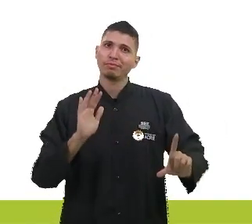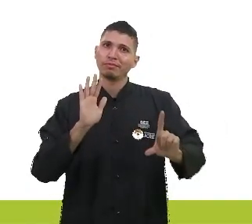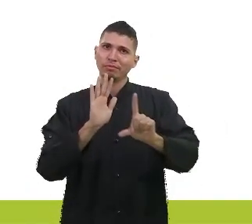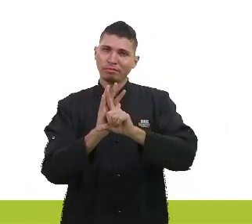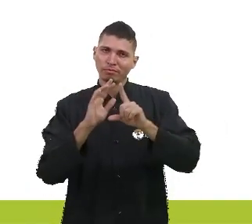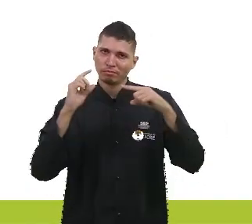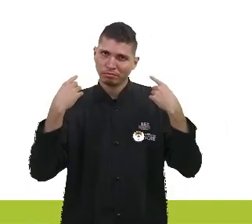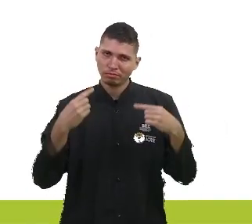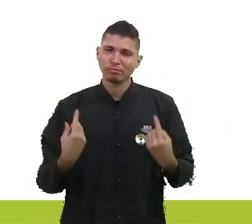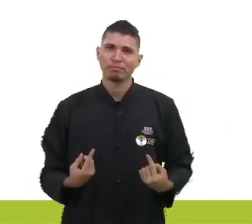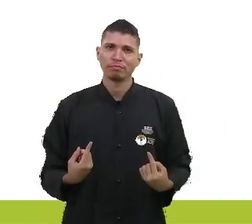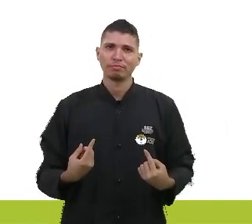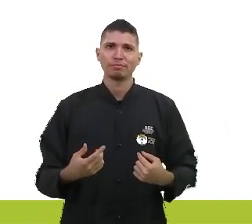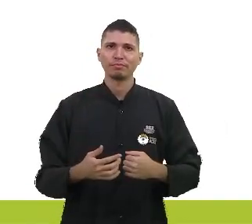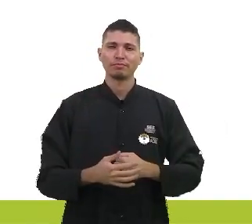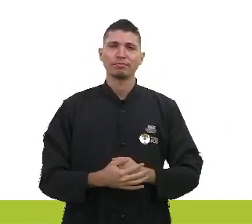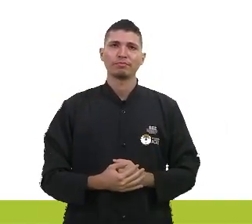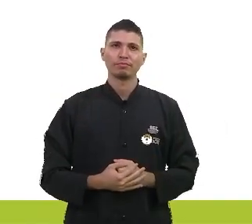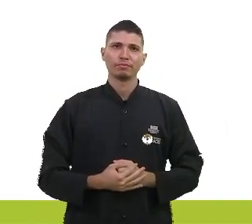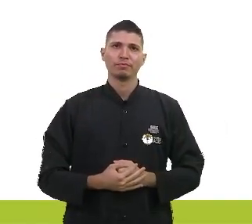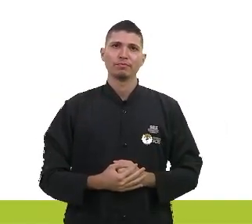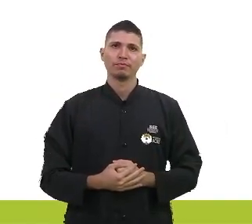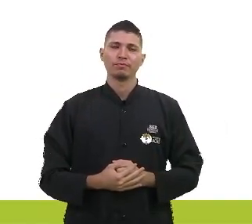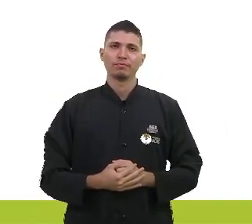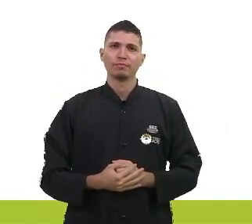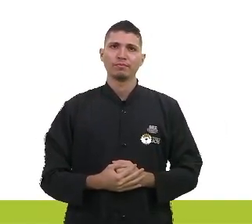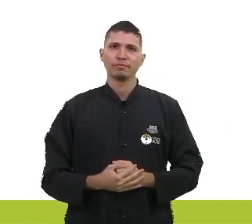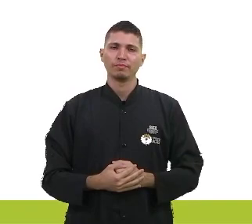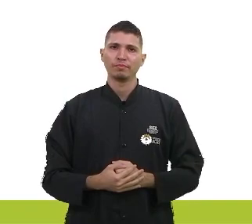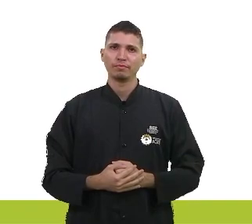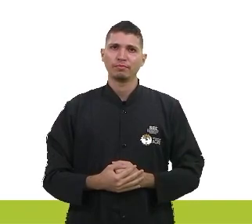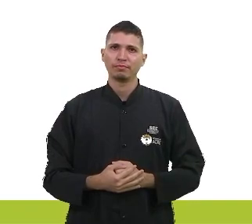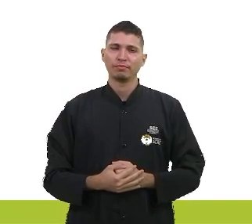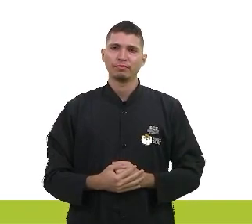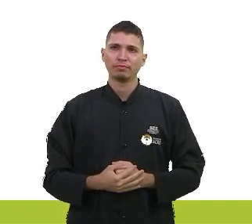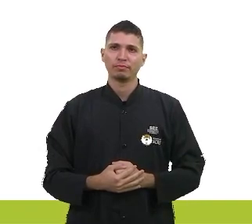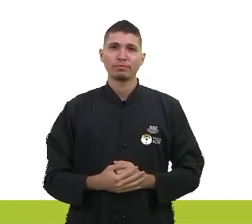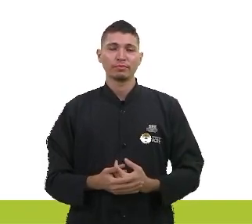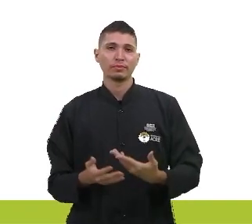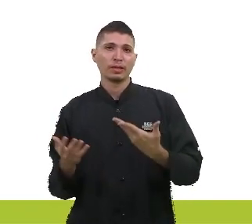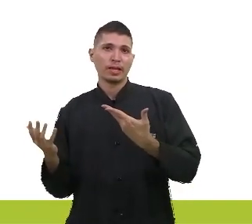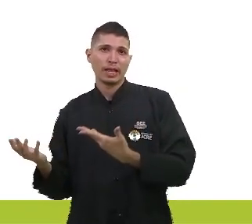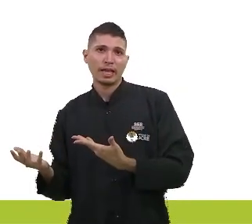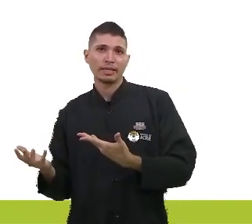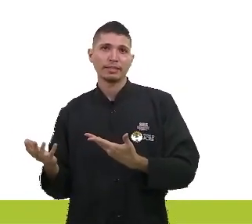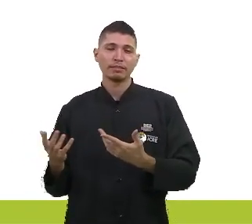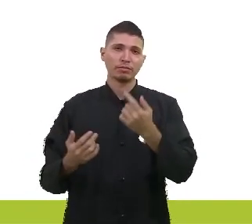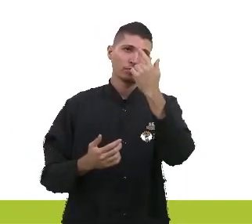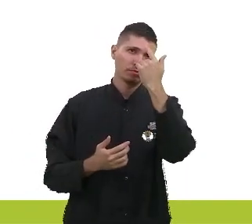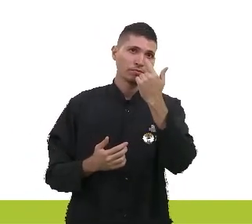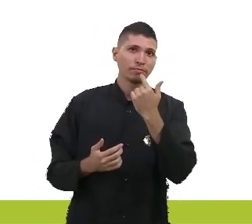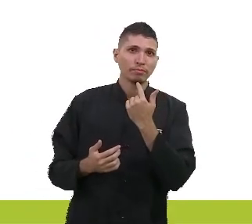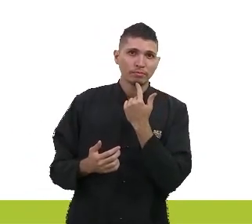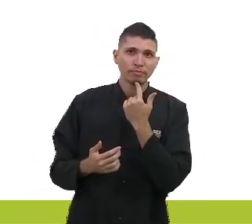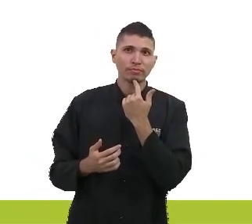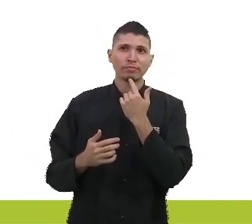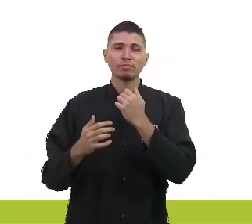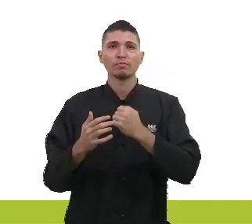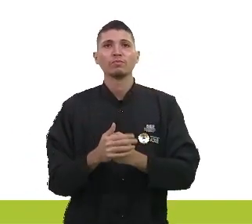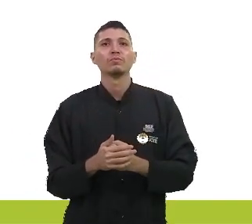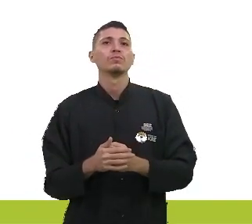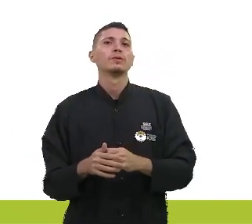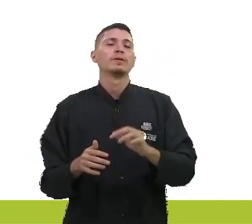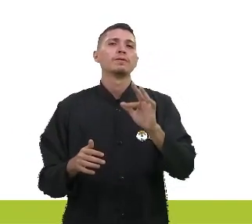Olha só, vamos analisar aqui, ó. Observem as imagens a seguir e podemos concluir que nessa está relacionado com qual